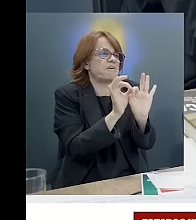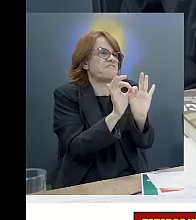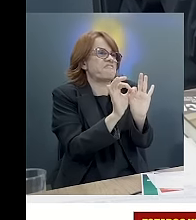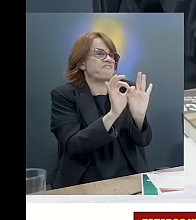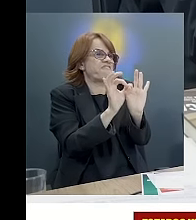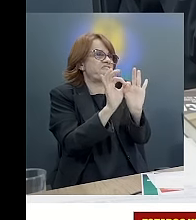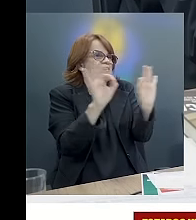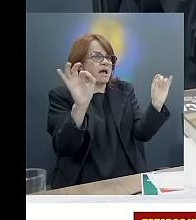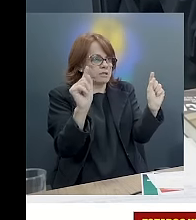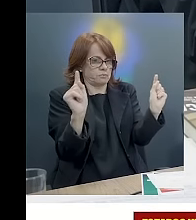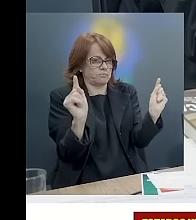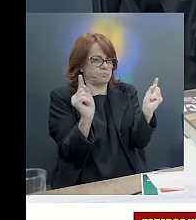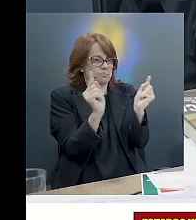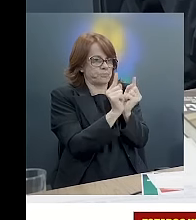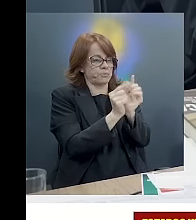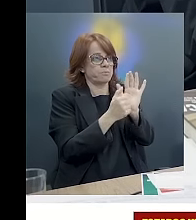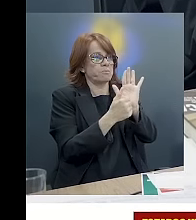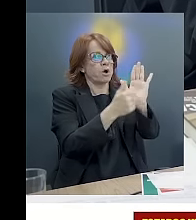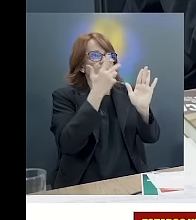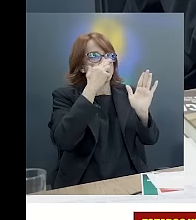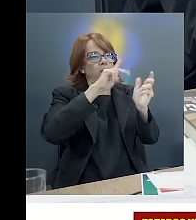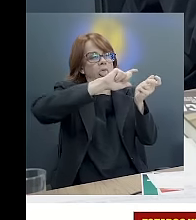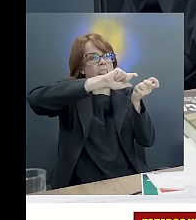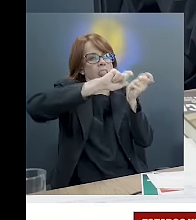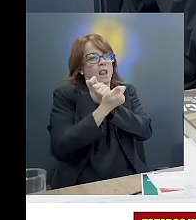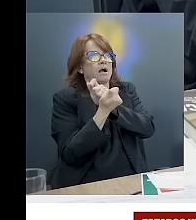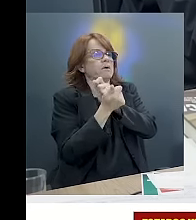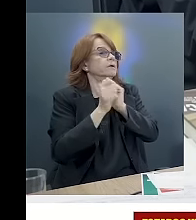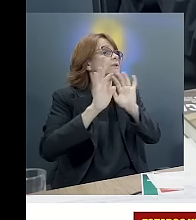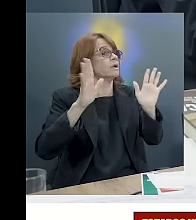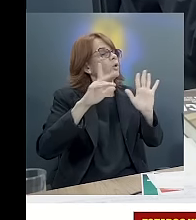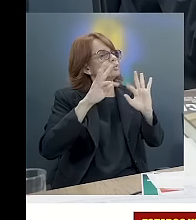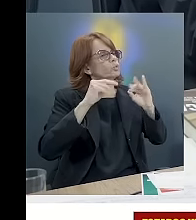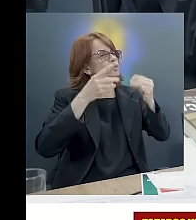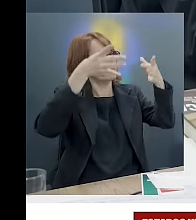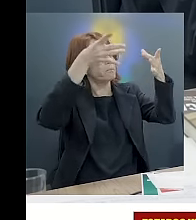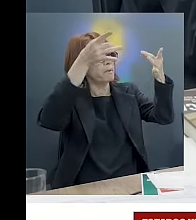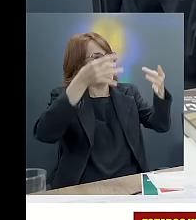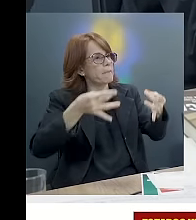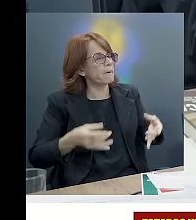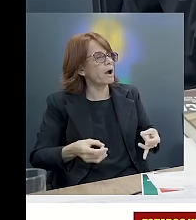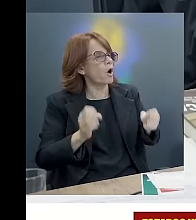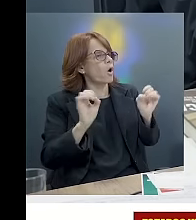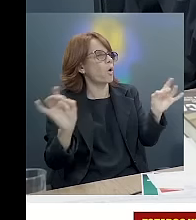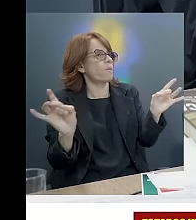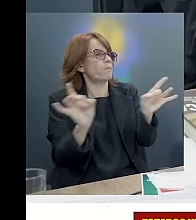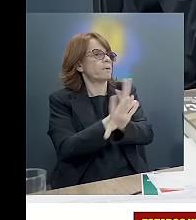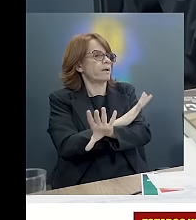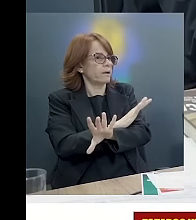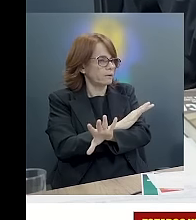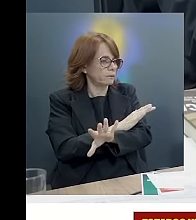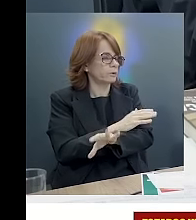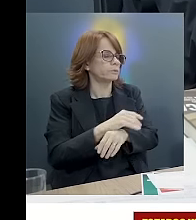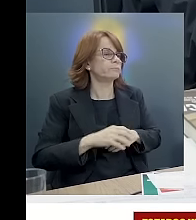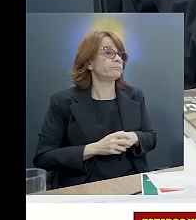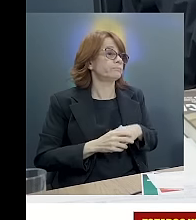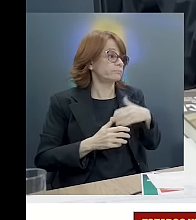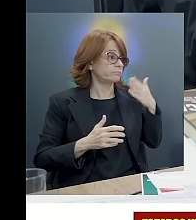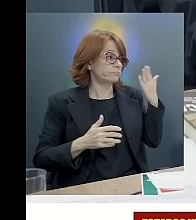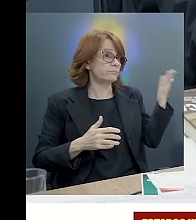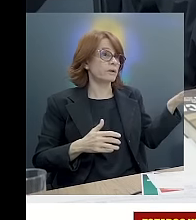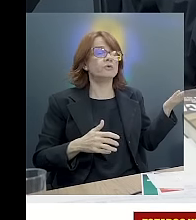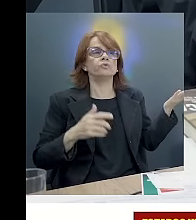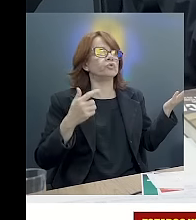isolada tua numa entrevista que durou aproximadamente 1 hora me0 para fazer aqui o o sua a sua da sua